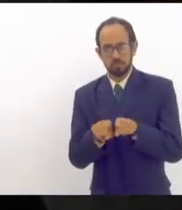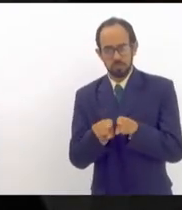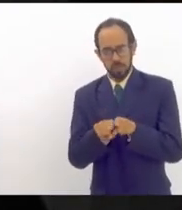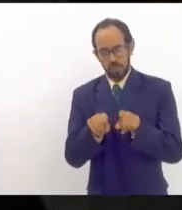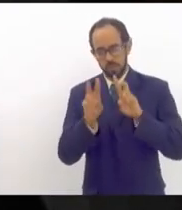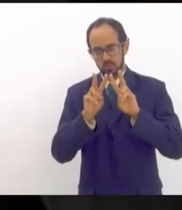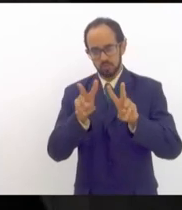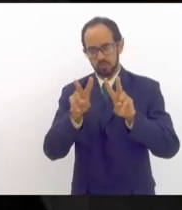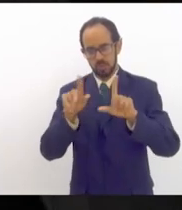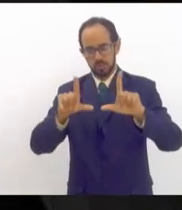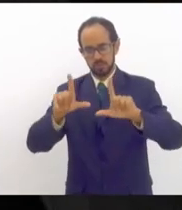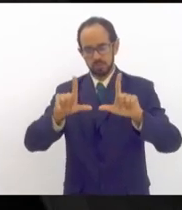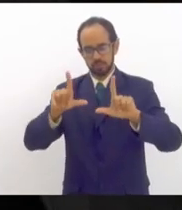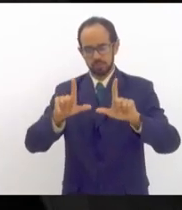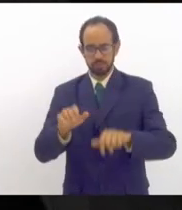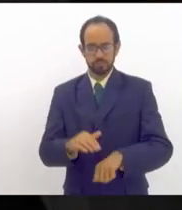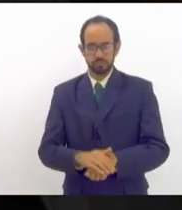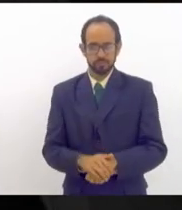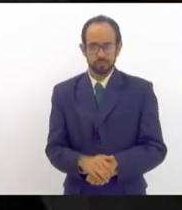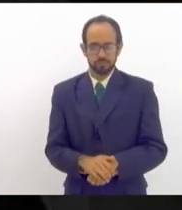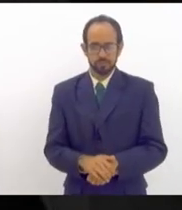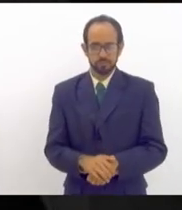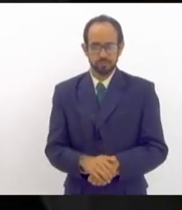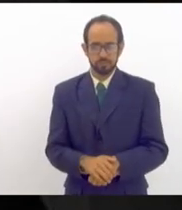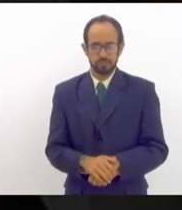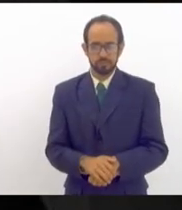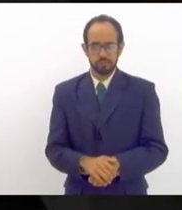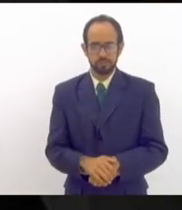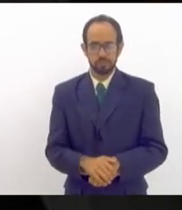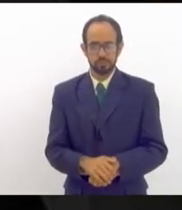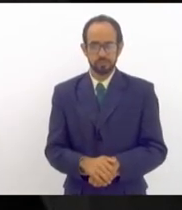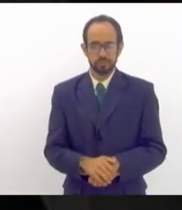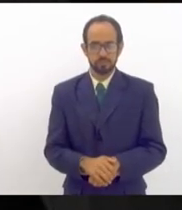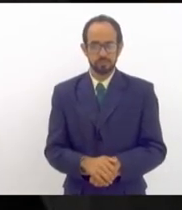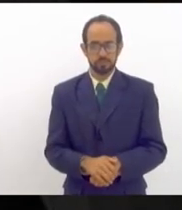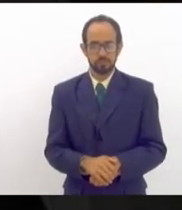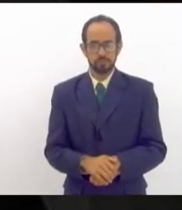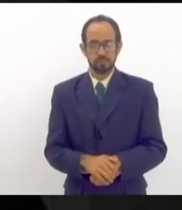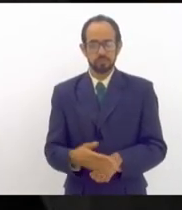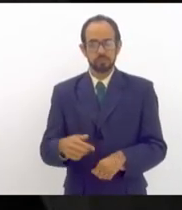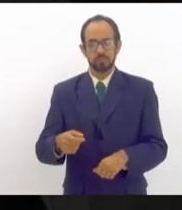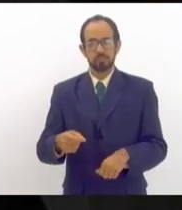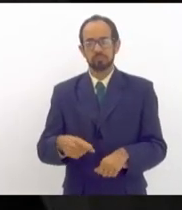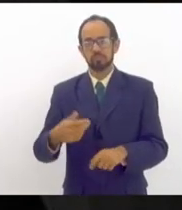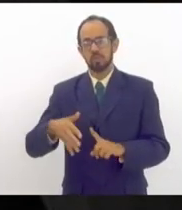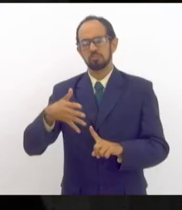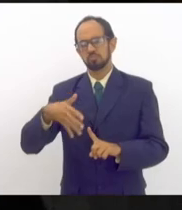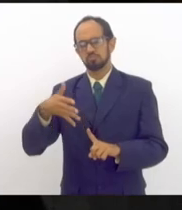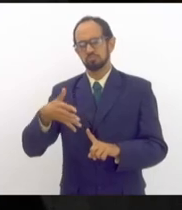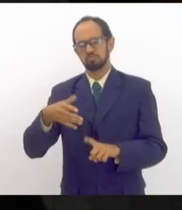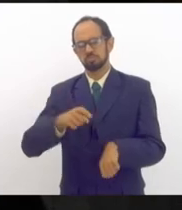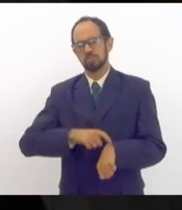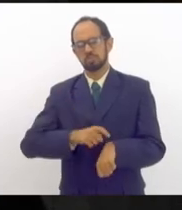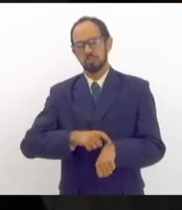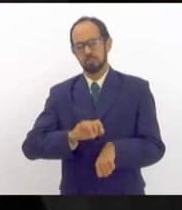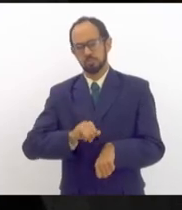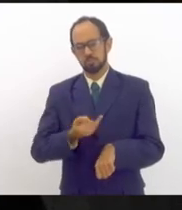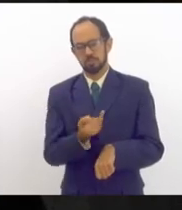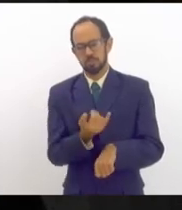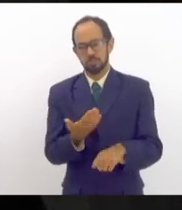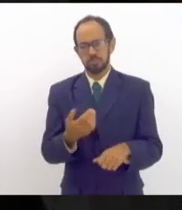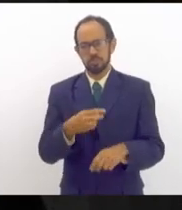assistindo é um prazer muito grande dirigir a palavra nesta oportunidade três assuntos rápido